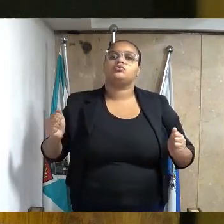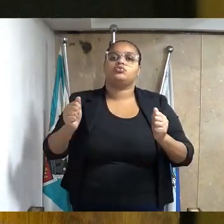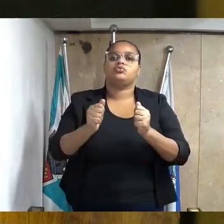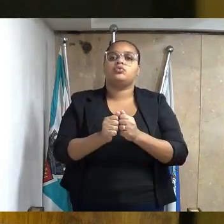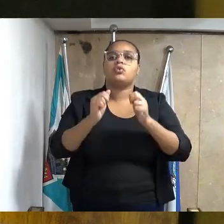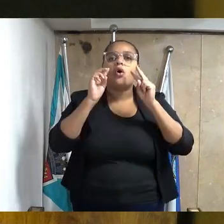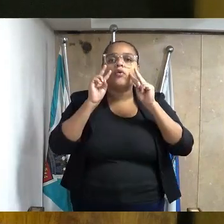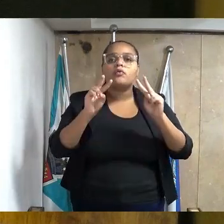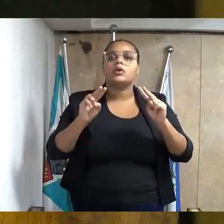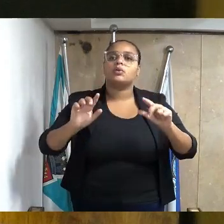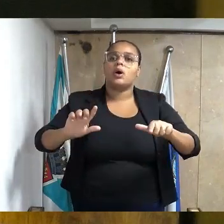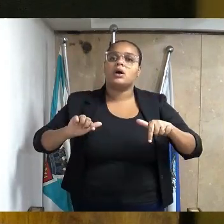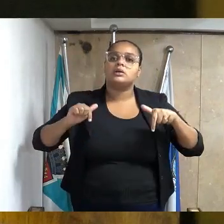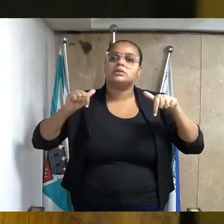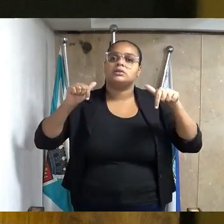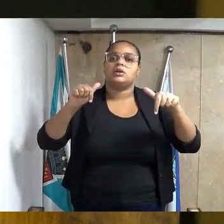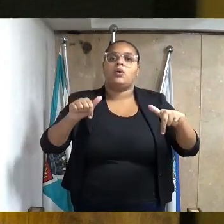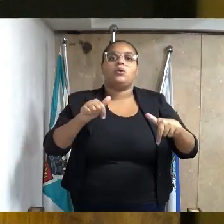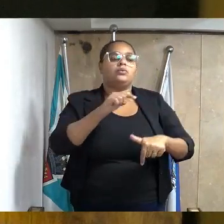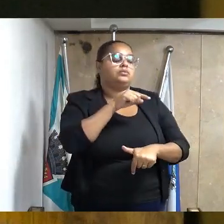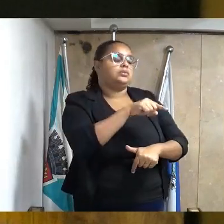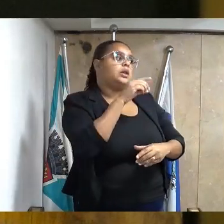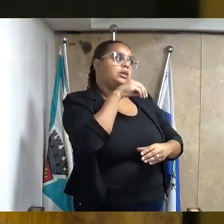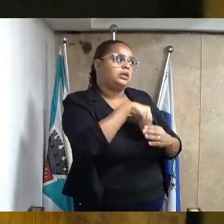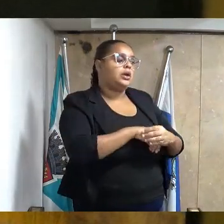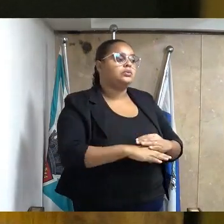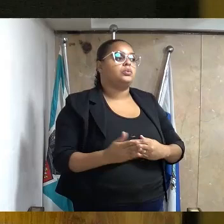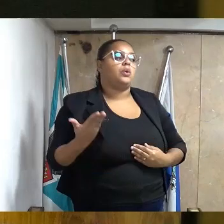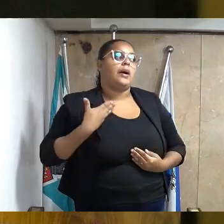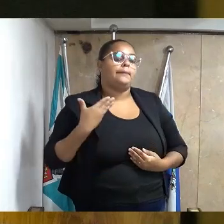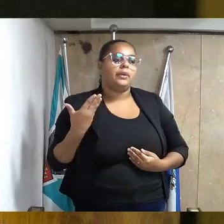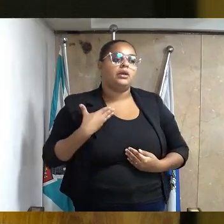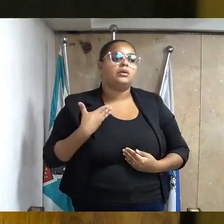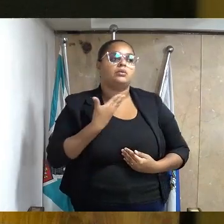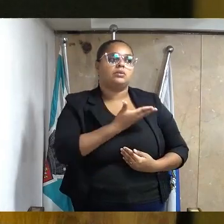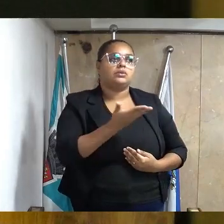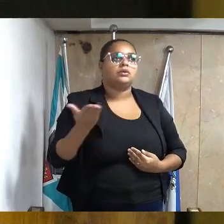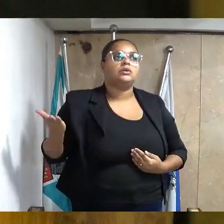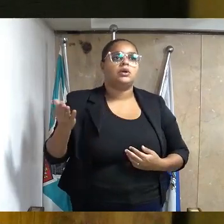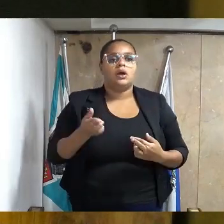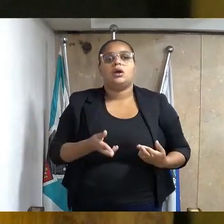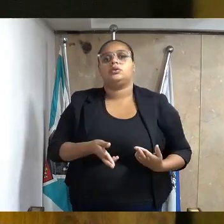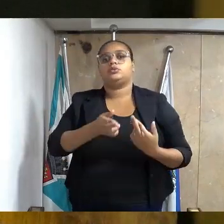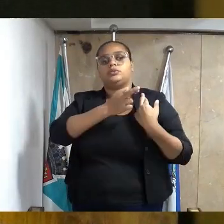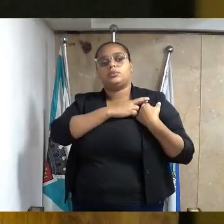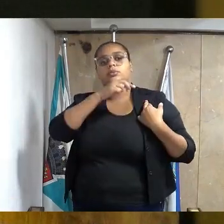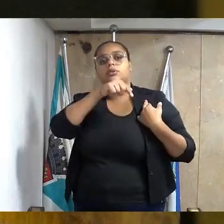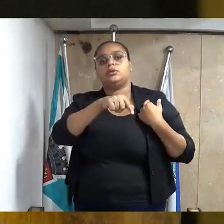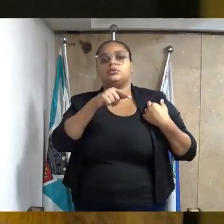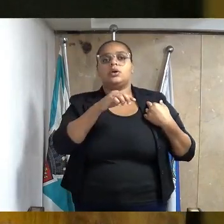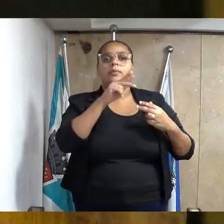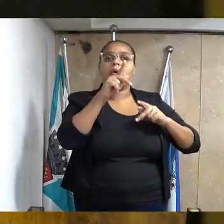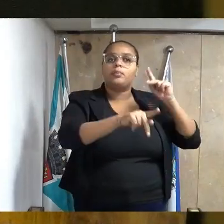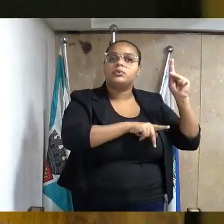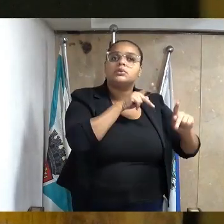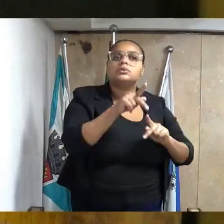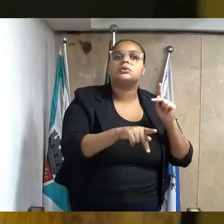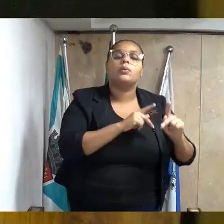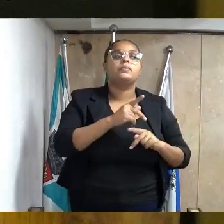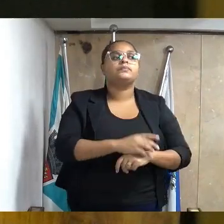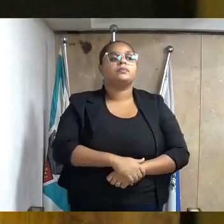vendo as suas ações, as suas atitudes aqui dentro, com os colegas, o seu compromisso com a população, o seu